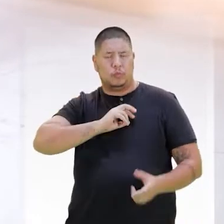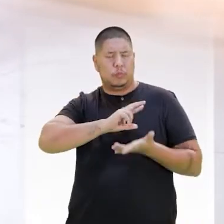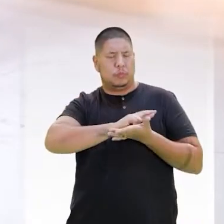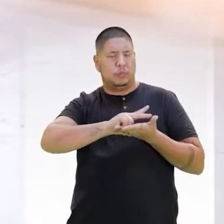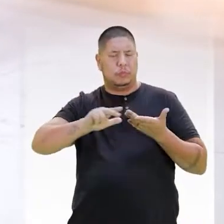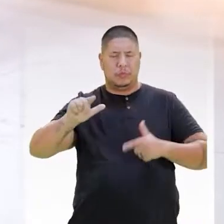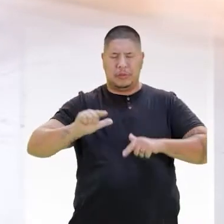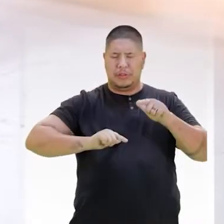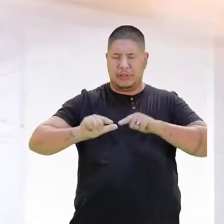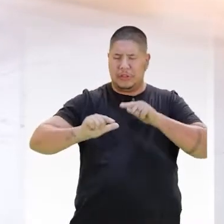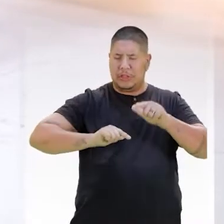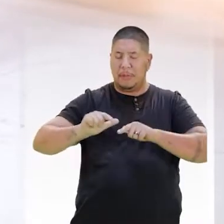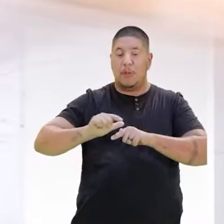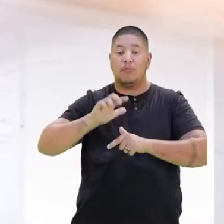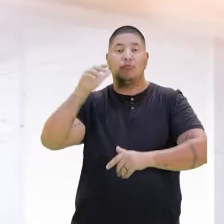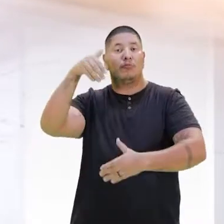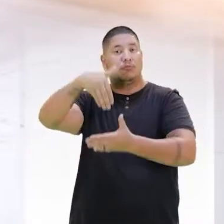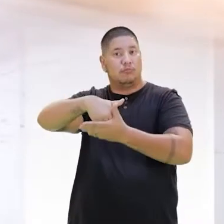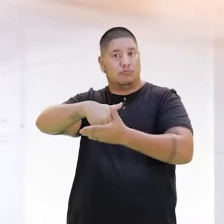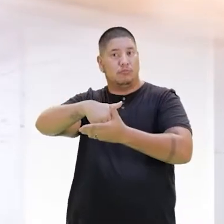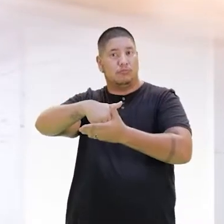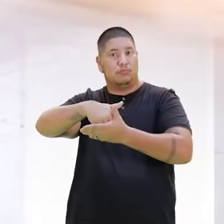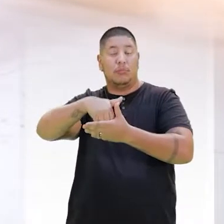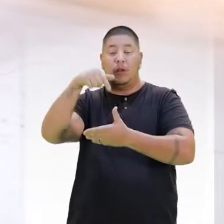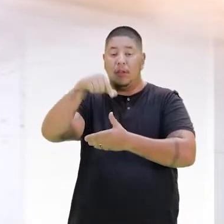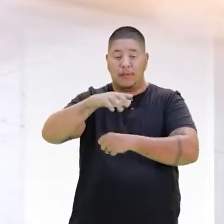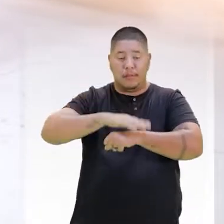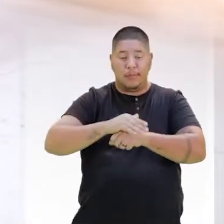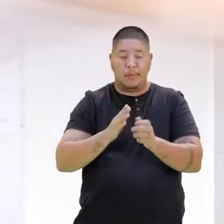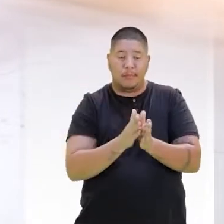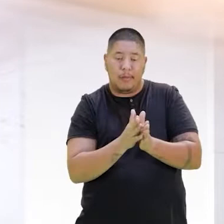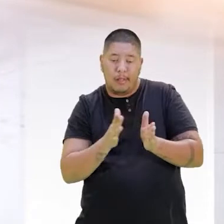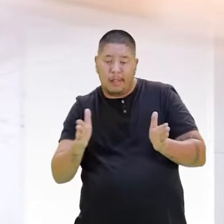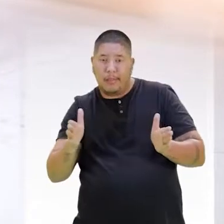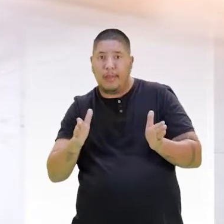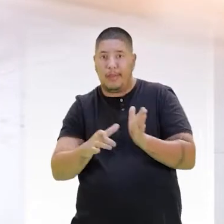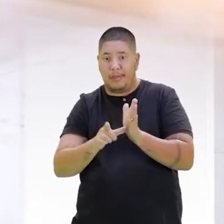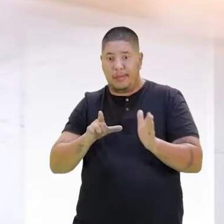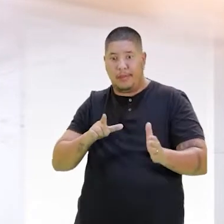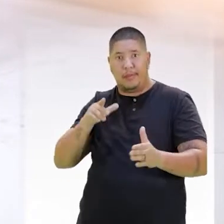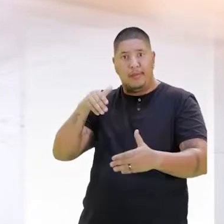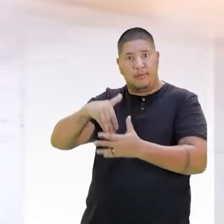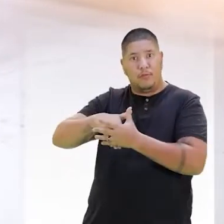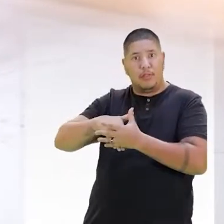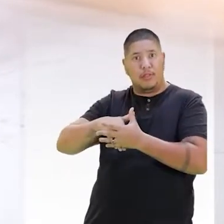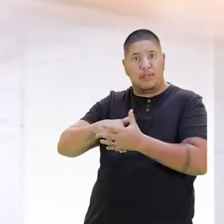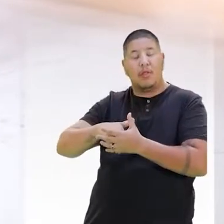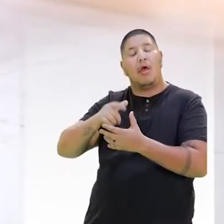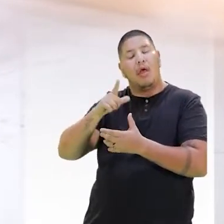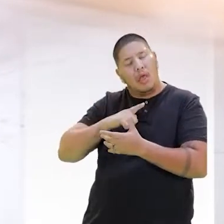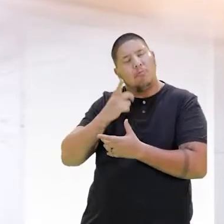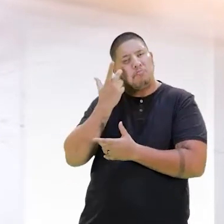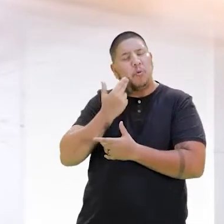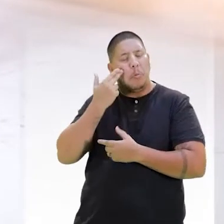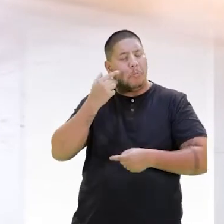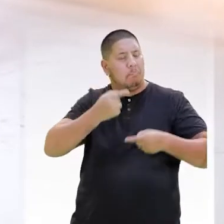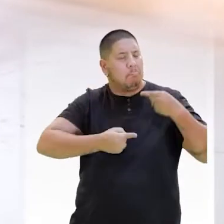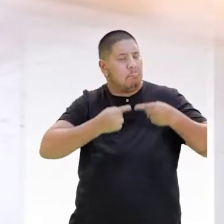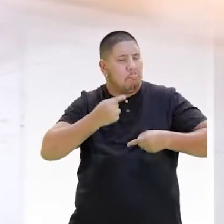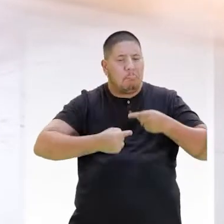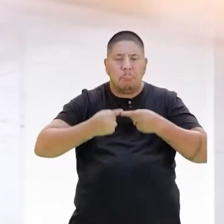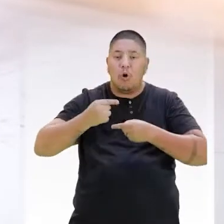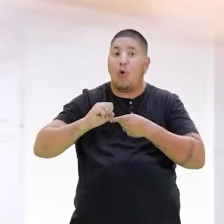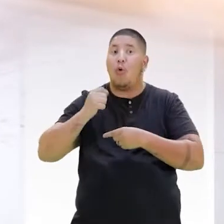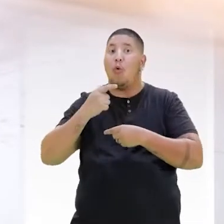às urnas eleger seus governantes. Neste período eleitoral que antecede a votação, é comum um debate político ou